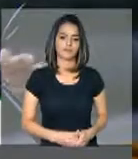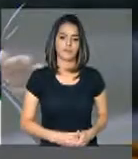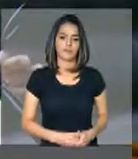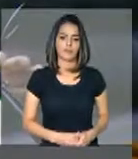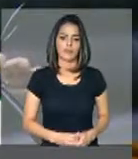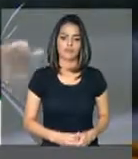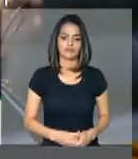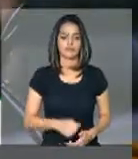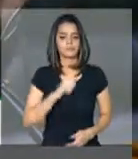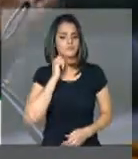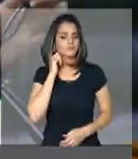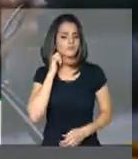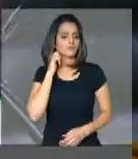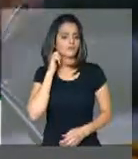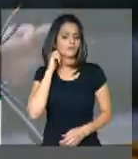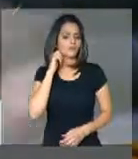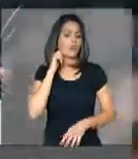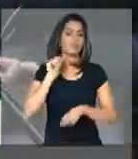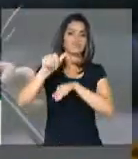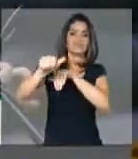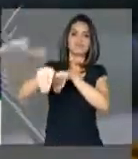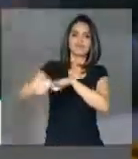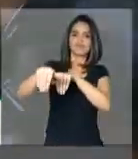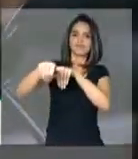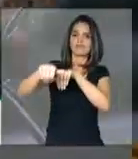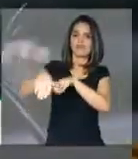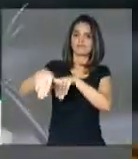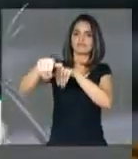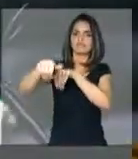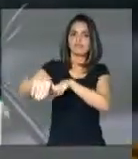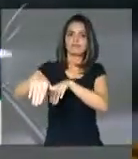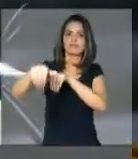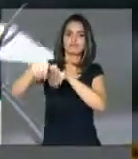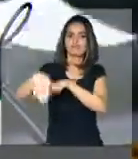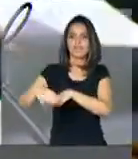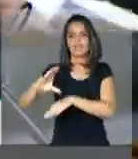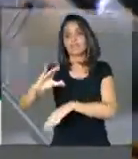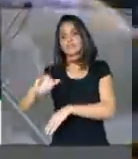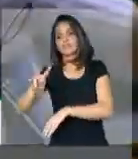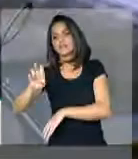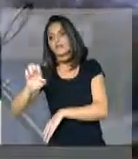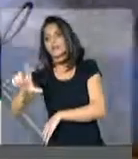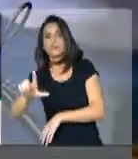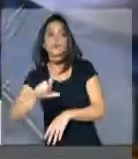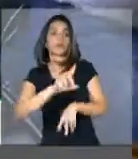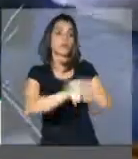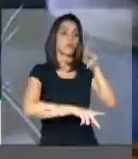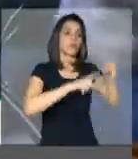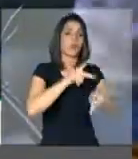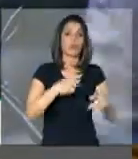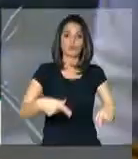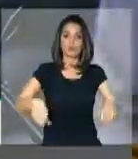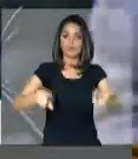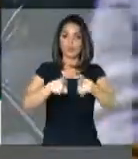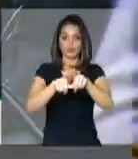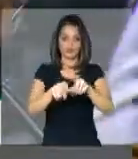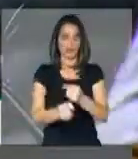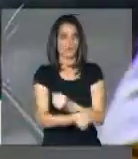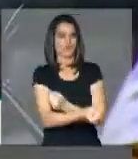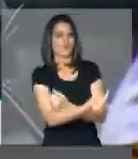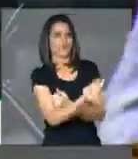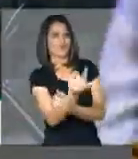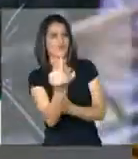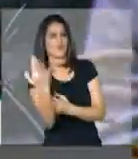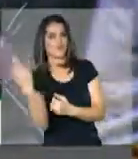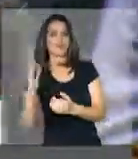Nesse cortejo civil e popular, o povo se manifesta. E foram inúmeros, deputado Paulo,